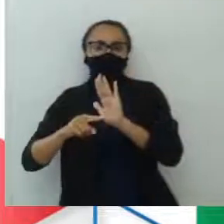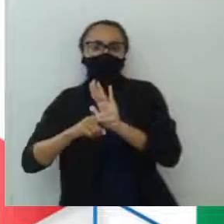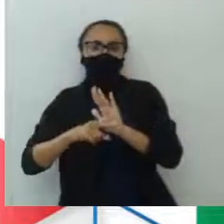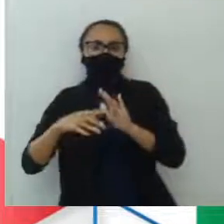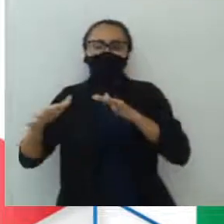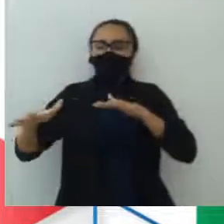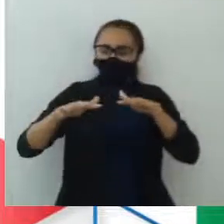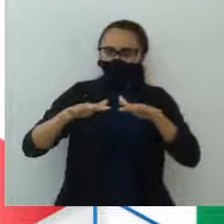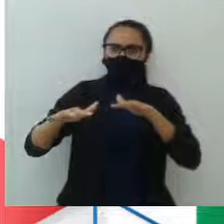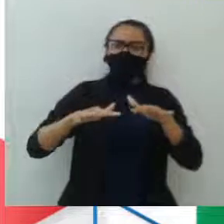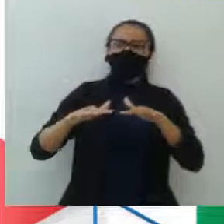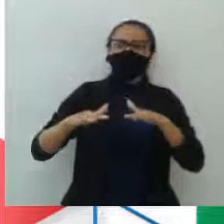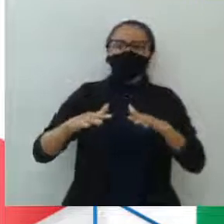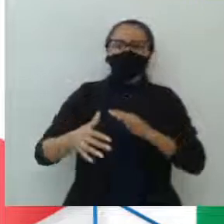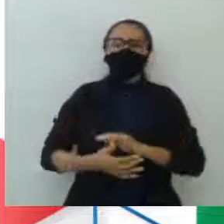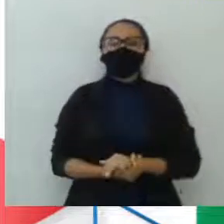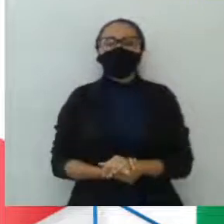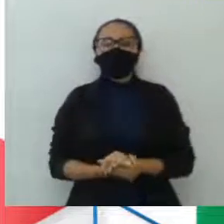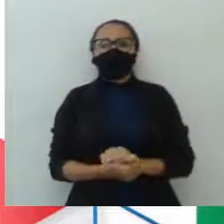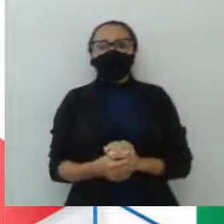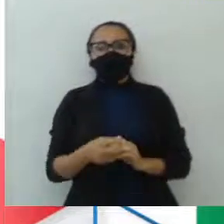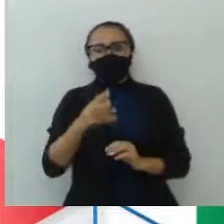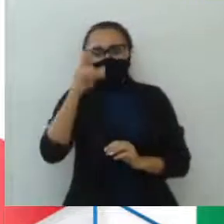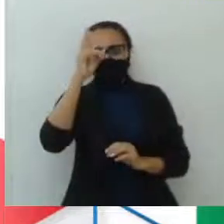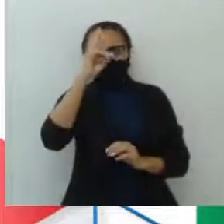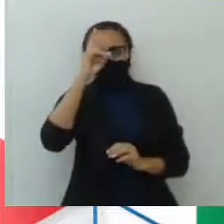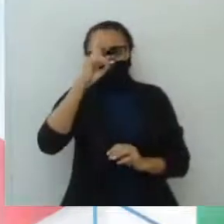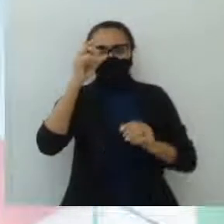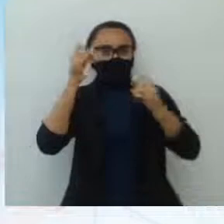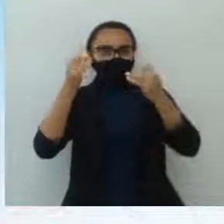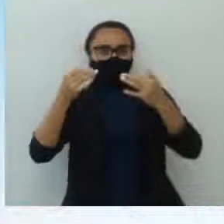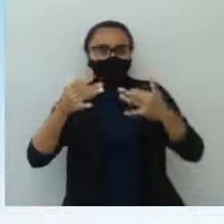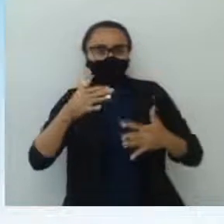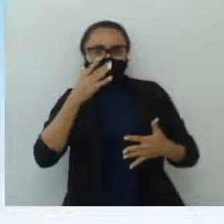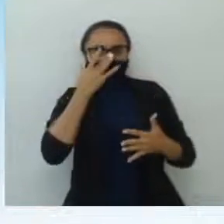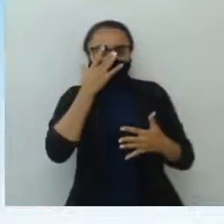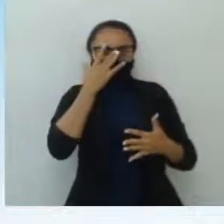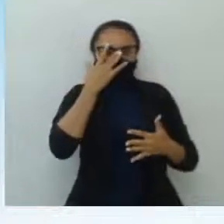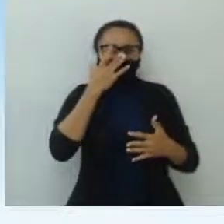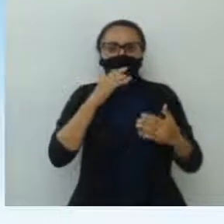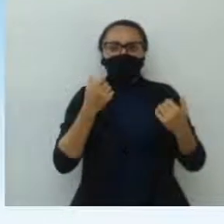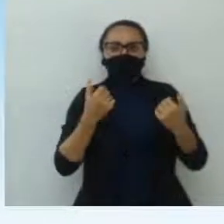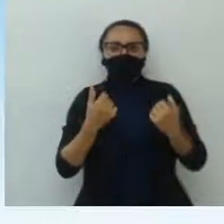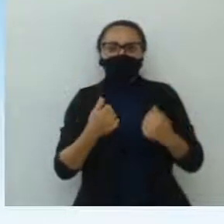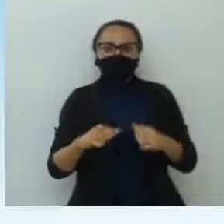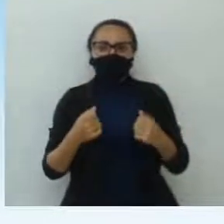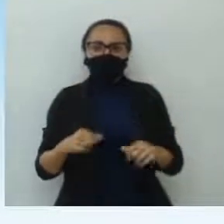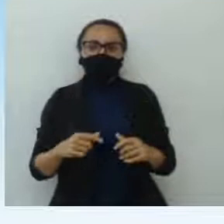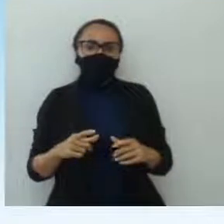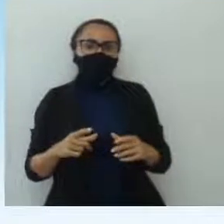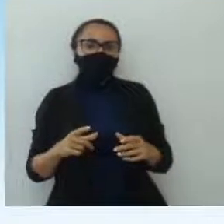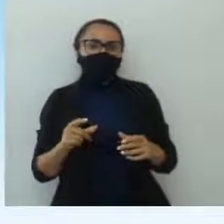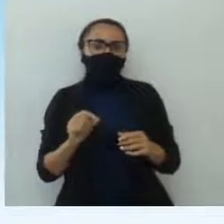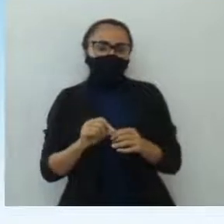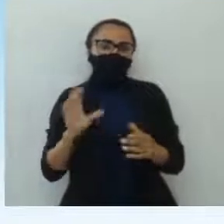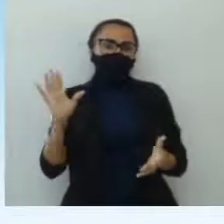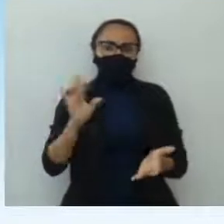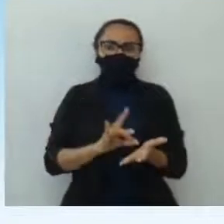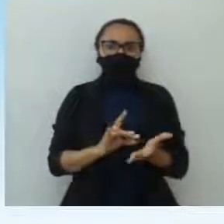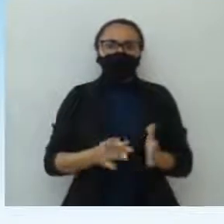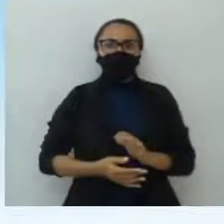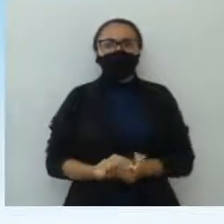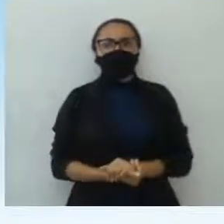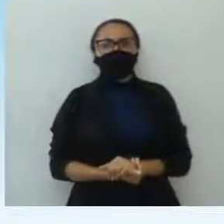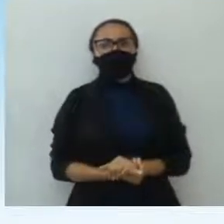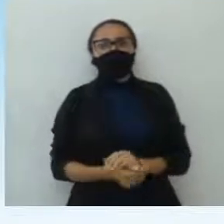movimento. E o texto dramático sugere isso. Lembra que eu falei no início da aula que o texto de teatro ele precisa ser feito, precisa ser realizado?